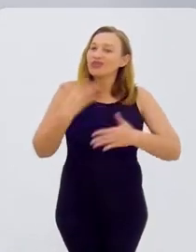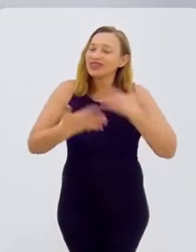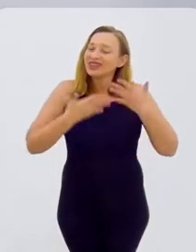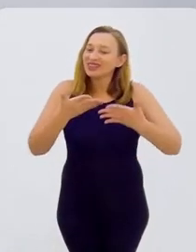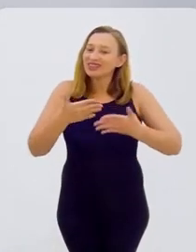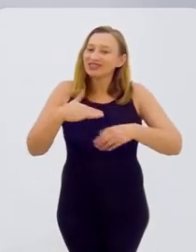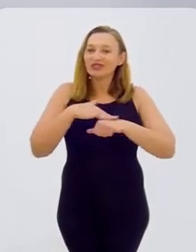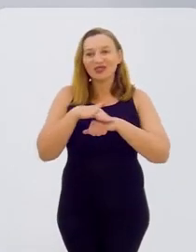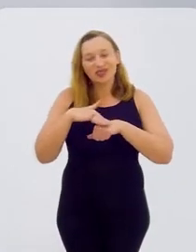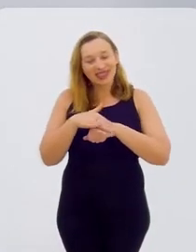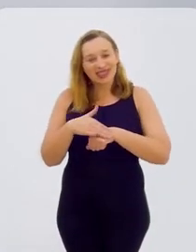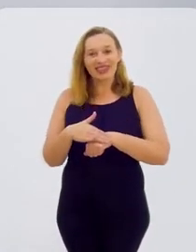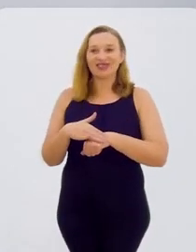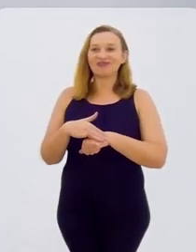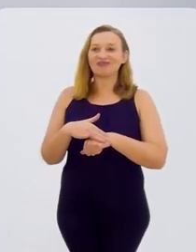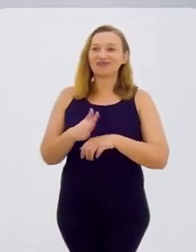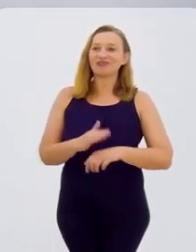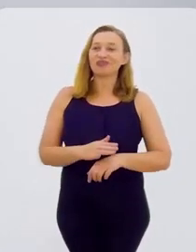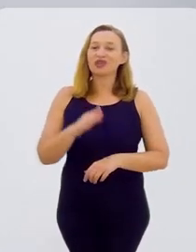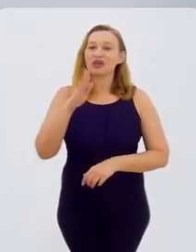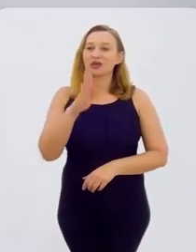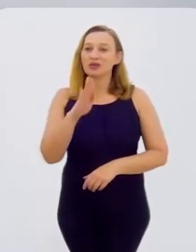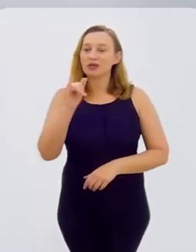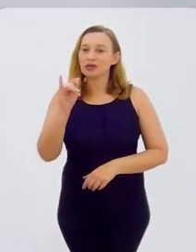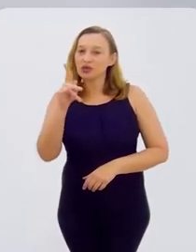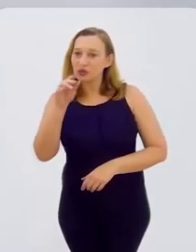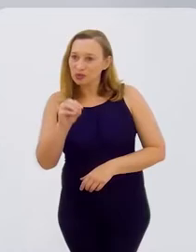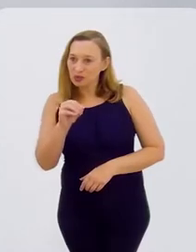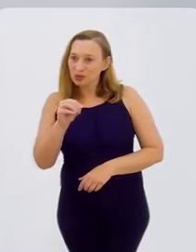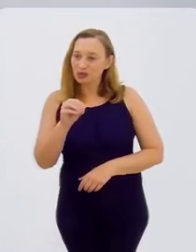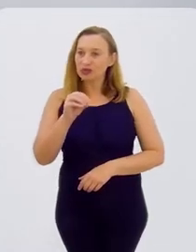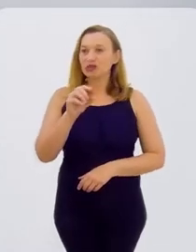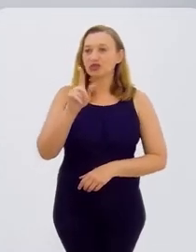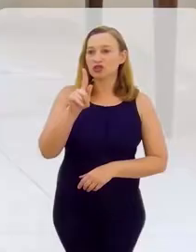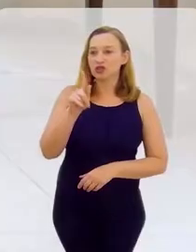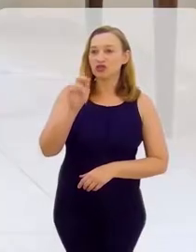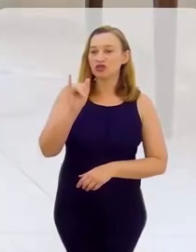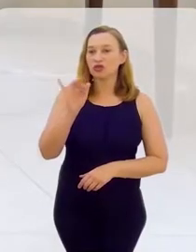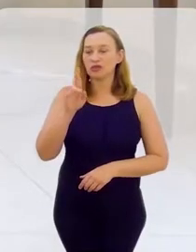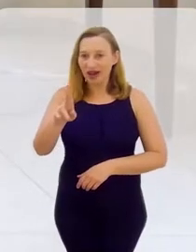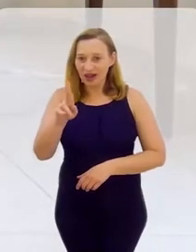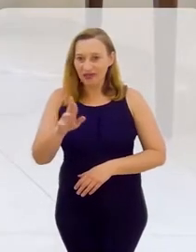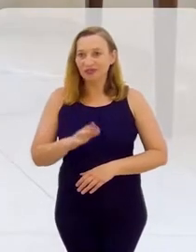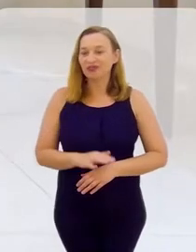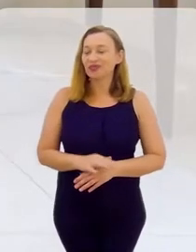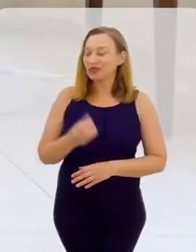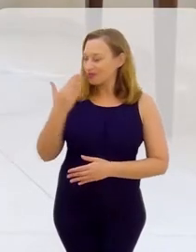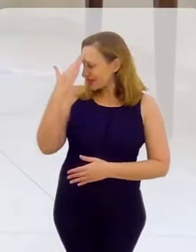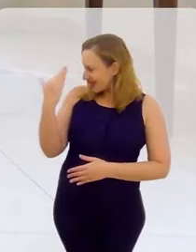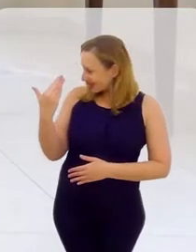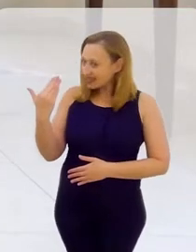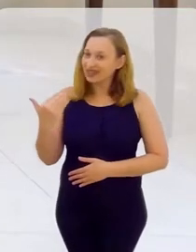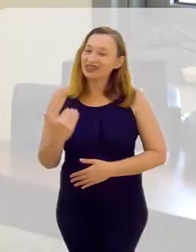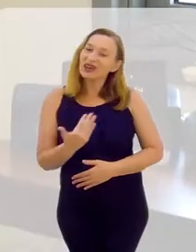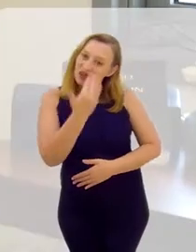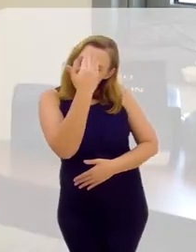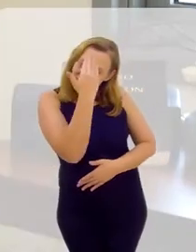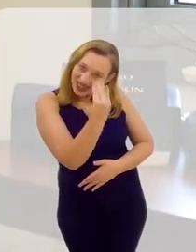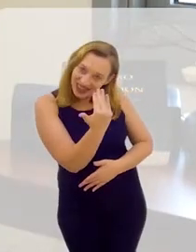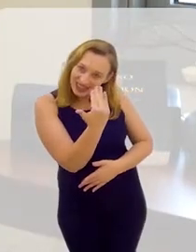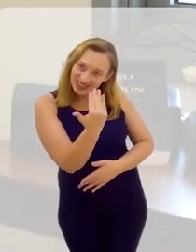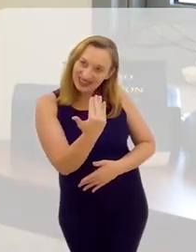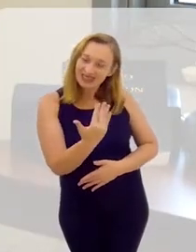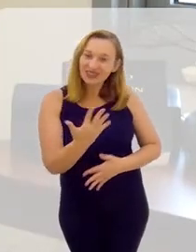de conversar com o Bispo Gilmar Garcês. Muito Muito bem. obrigado. Eu